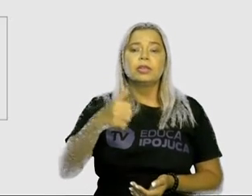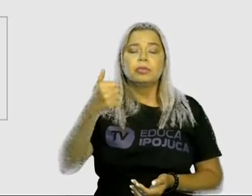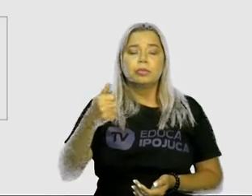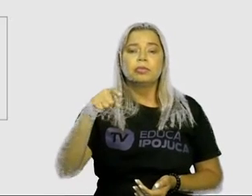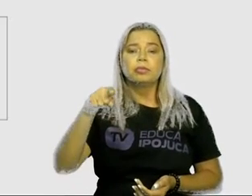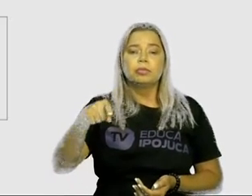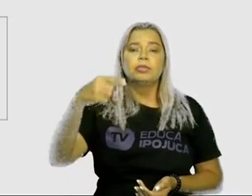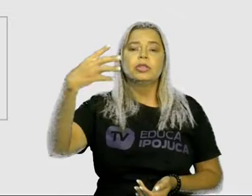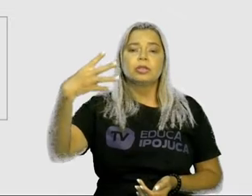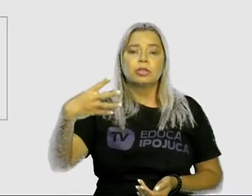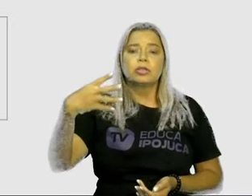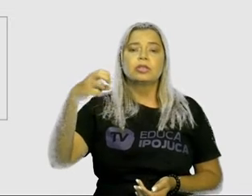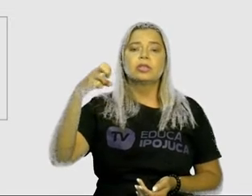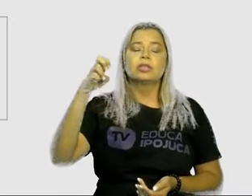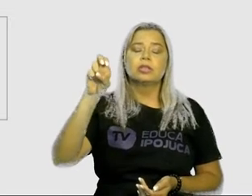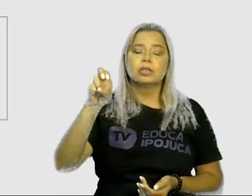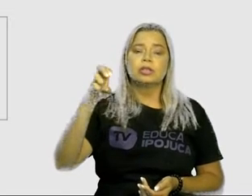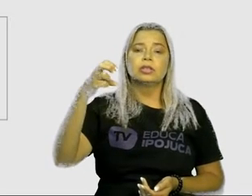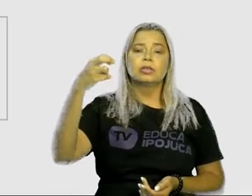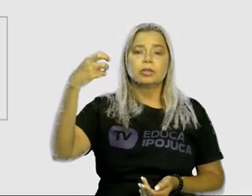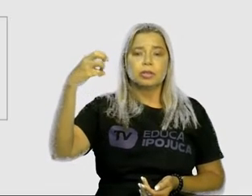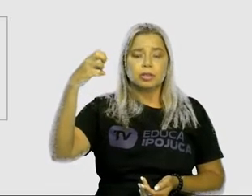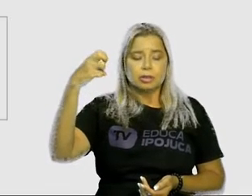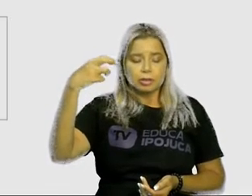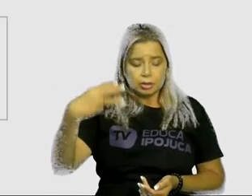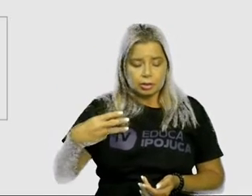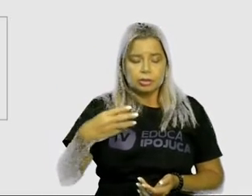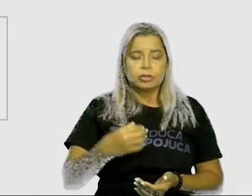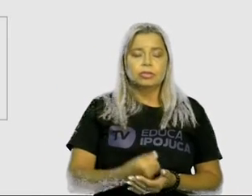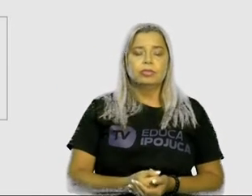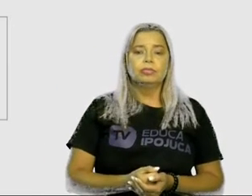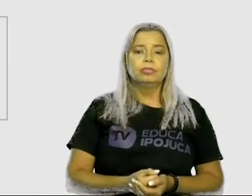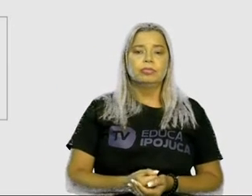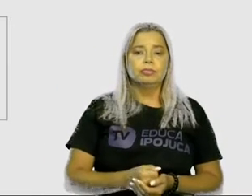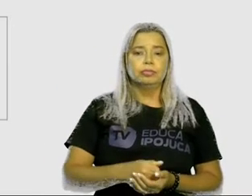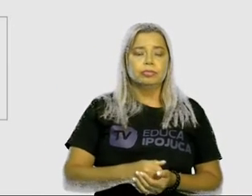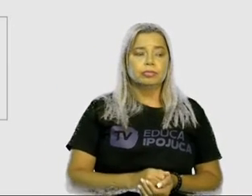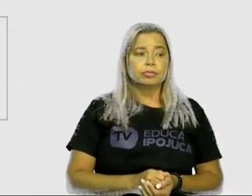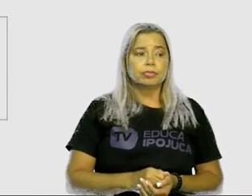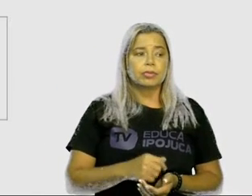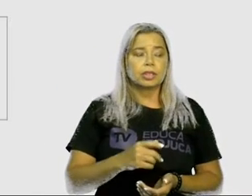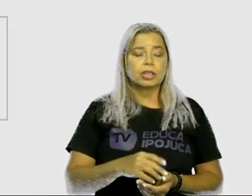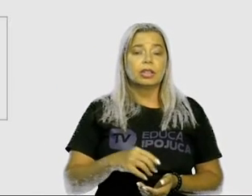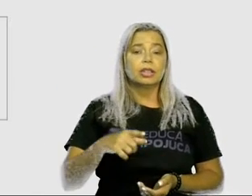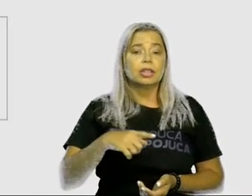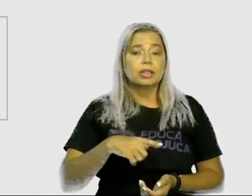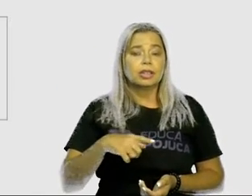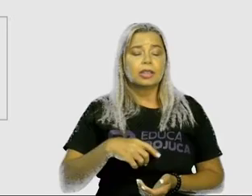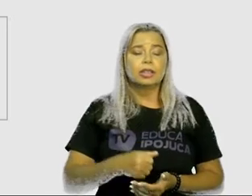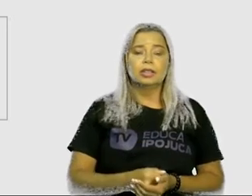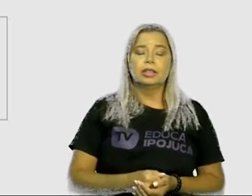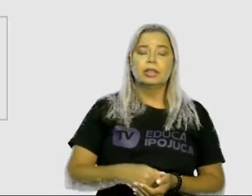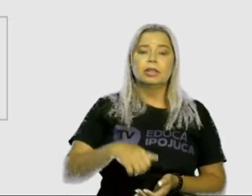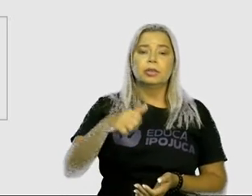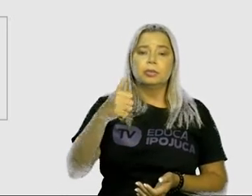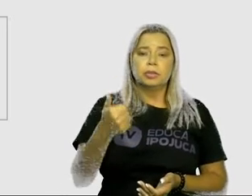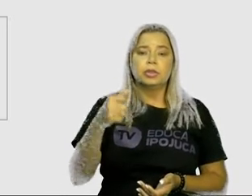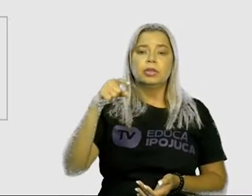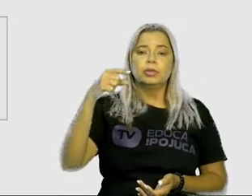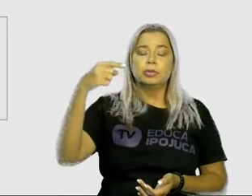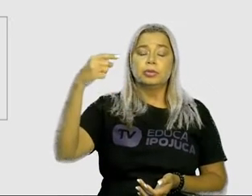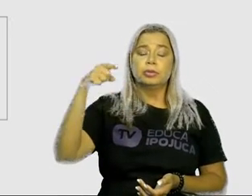1.453. Então, eu tenho 1.343, bem detalhado ali, e do outro lado,